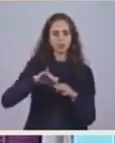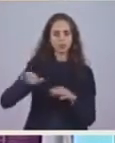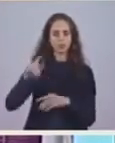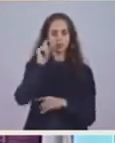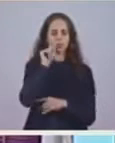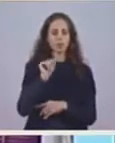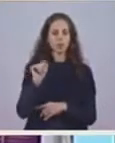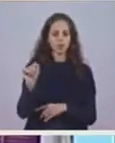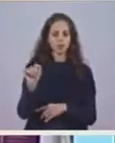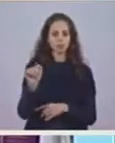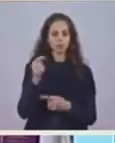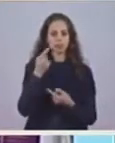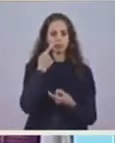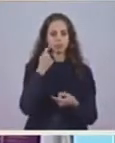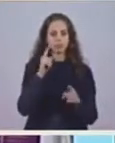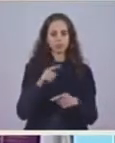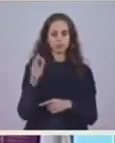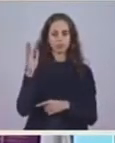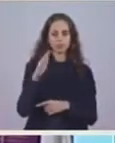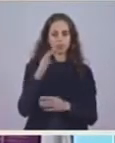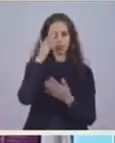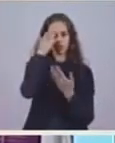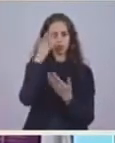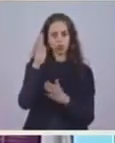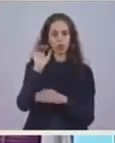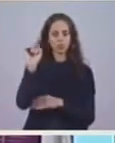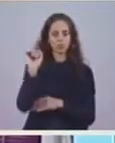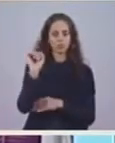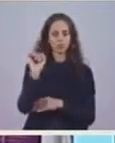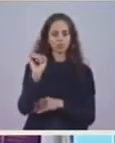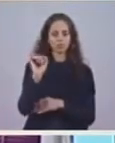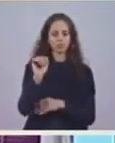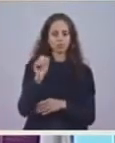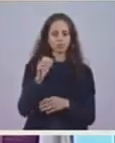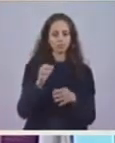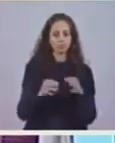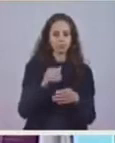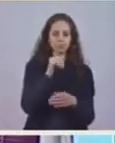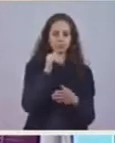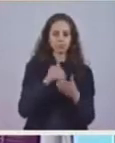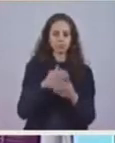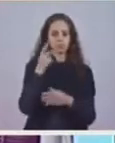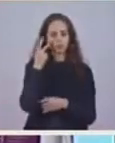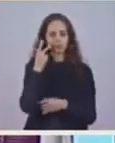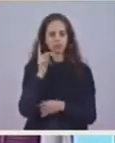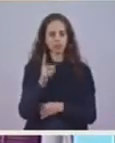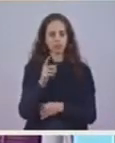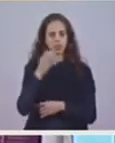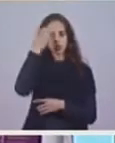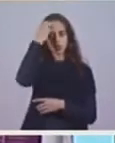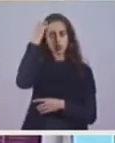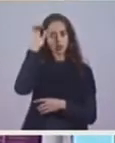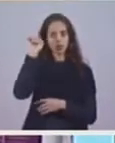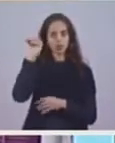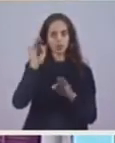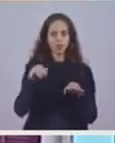sentado à direita do Pai. De novo há de vir em sua glória para julgar os vivos e os mortos, e o seu reino